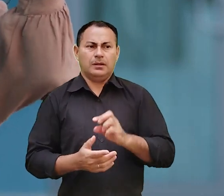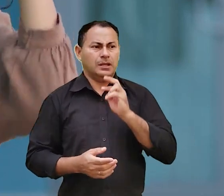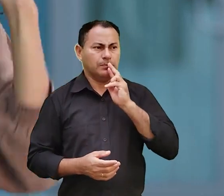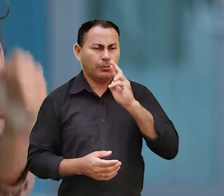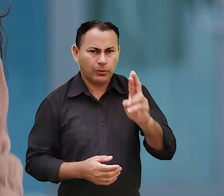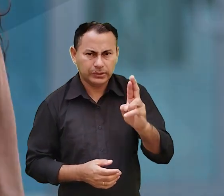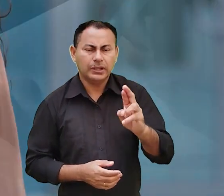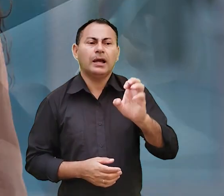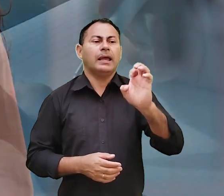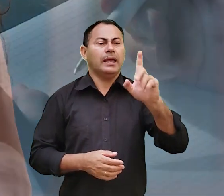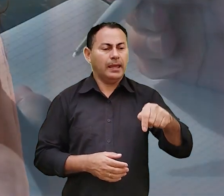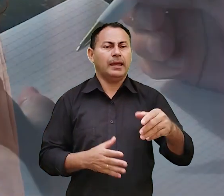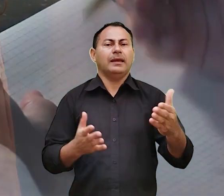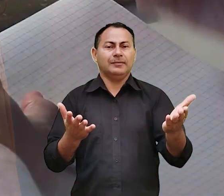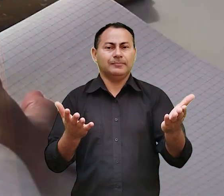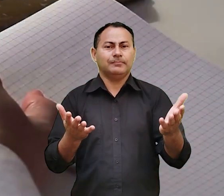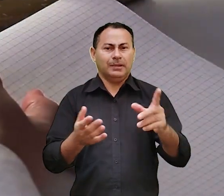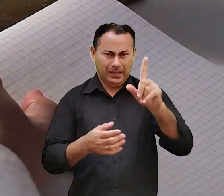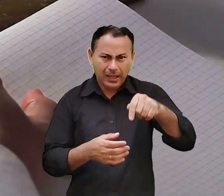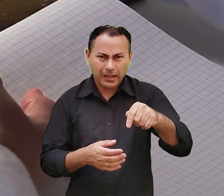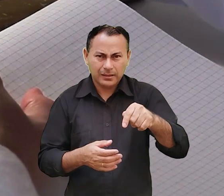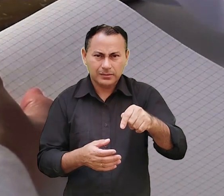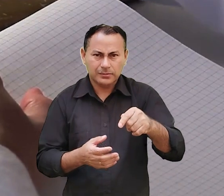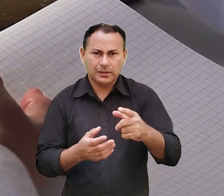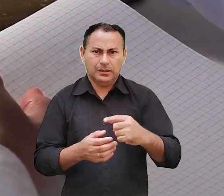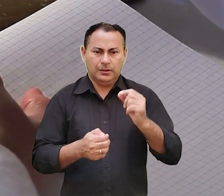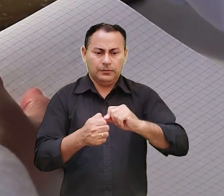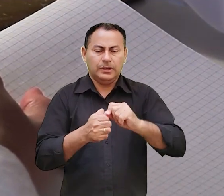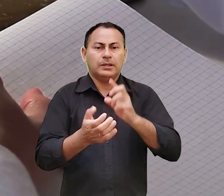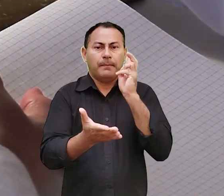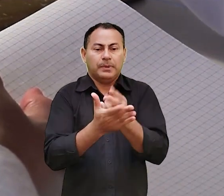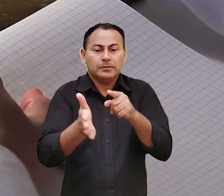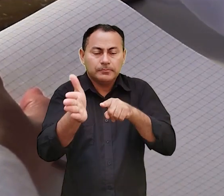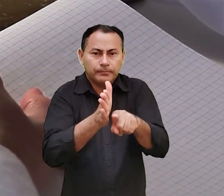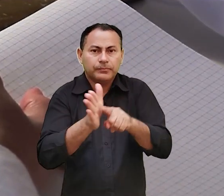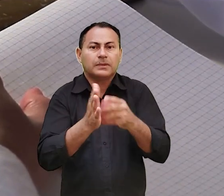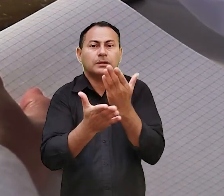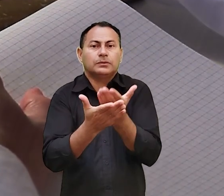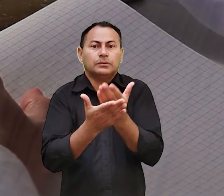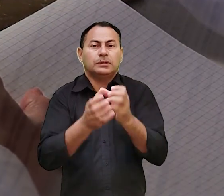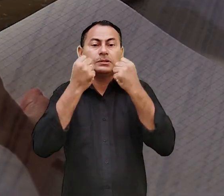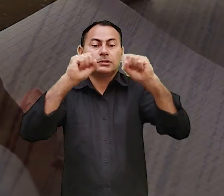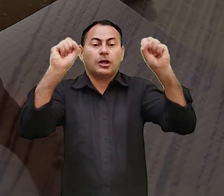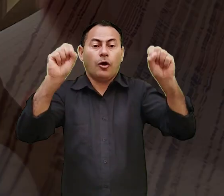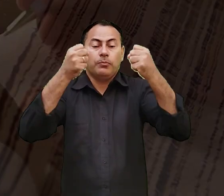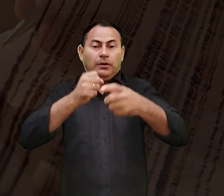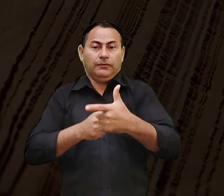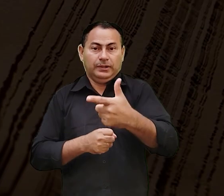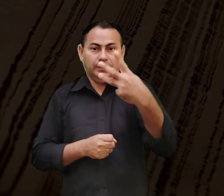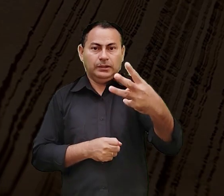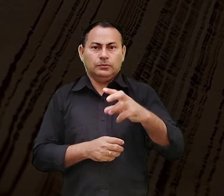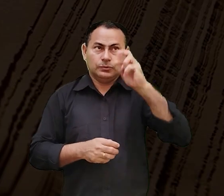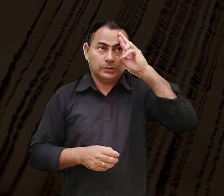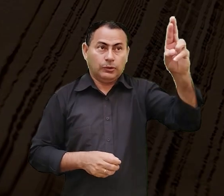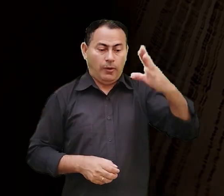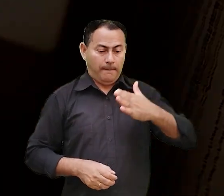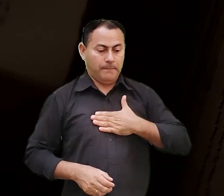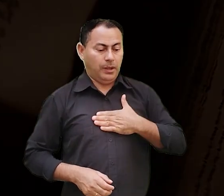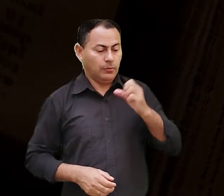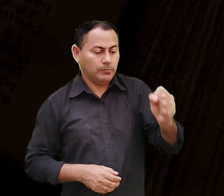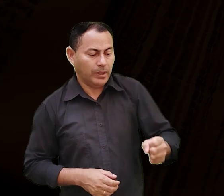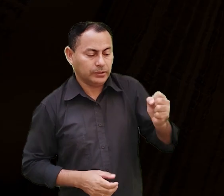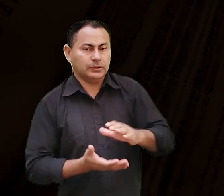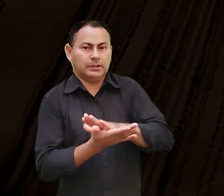que respondi, bé? Será? Eu fiz a mesma pergunta quando estudamos o Salmo 23. O Senhor é